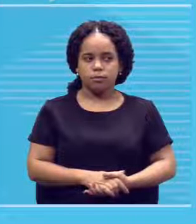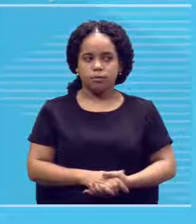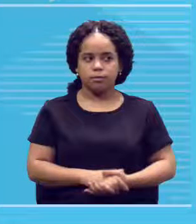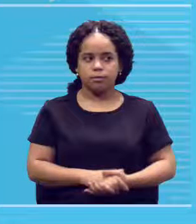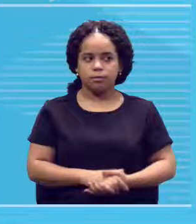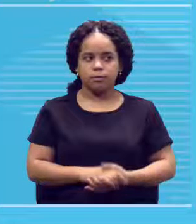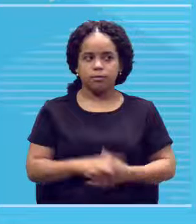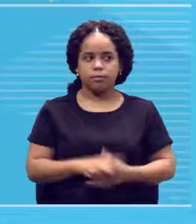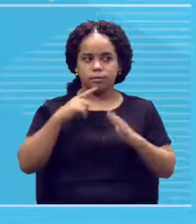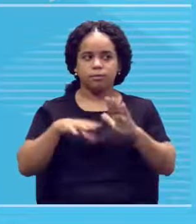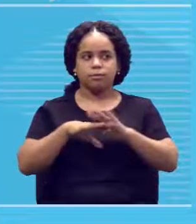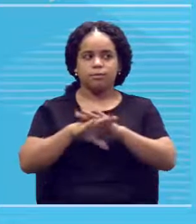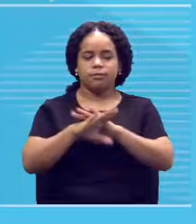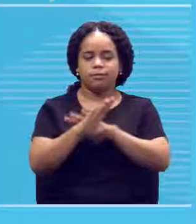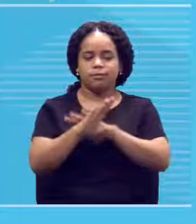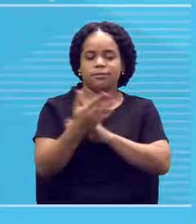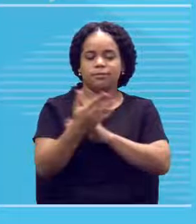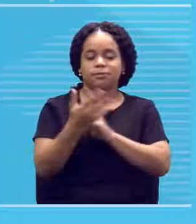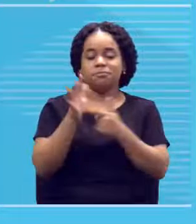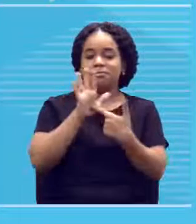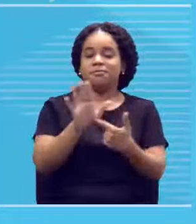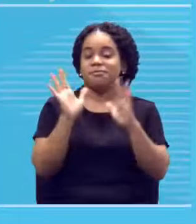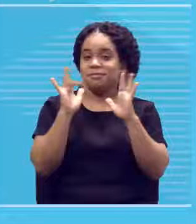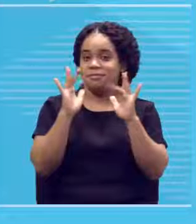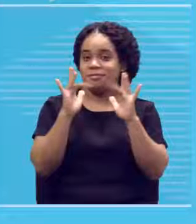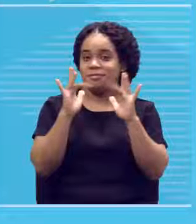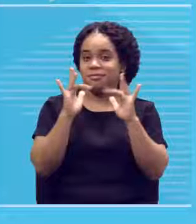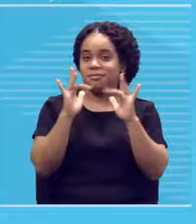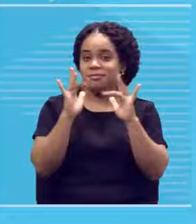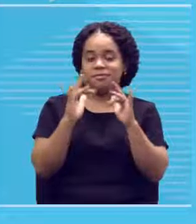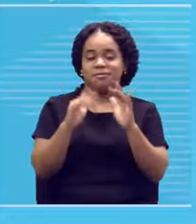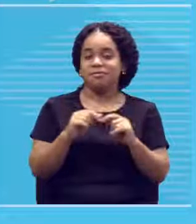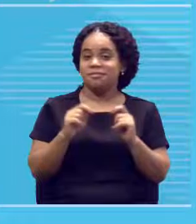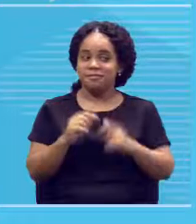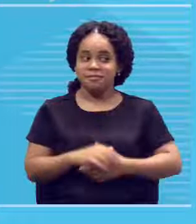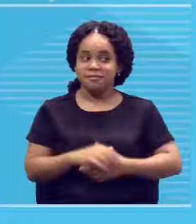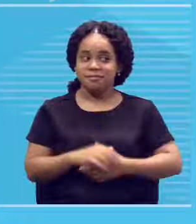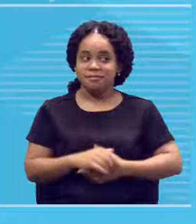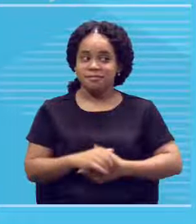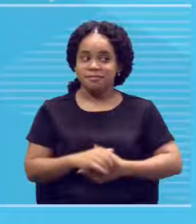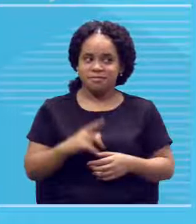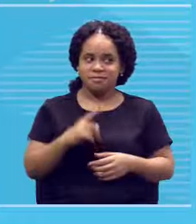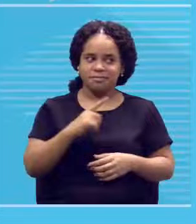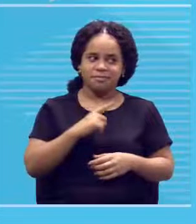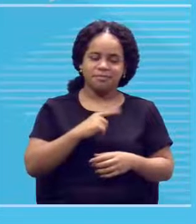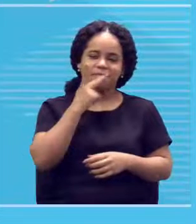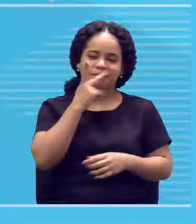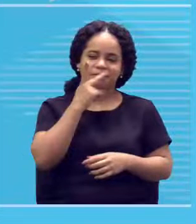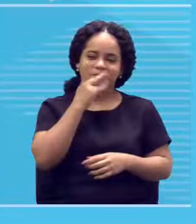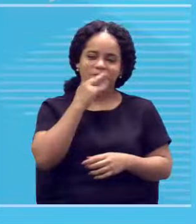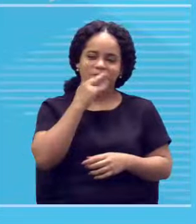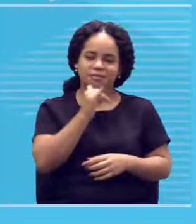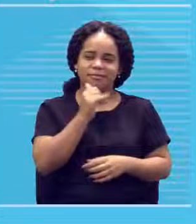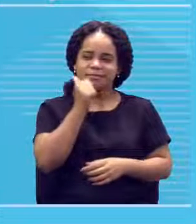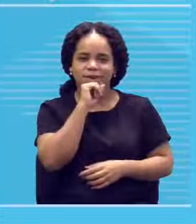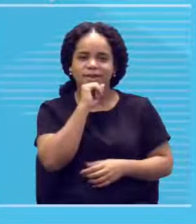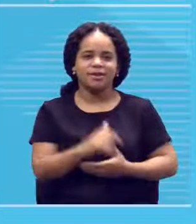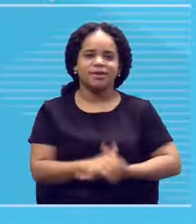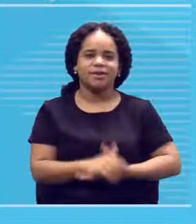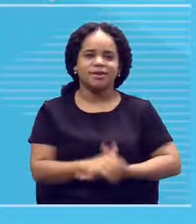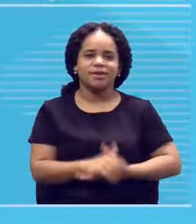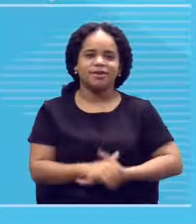se você costuma apresentar o seu namorado assim na primeira de copa e assim papai para mamãe